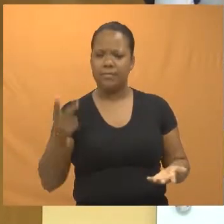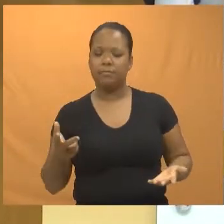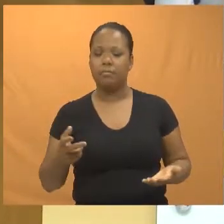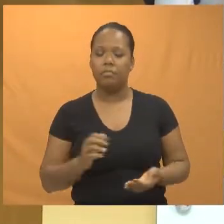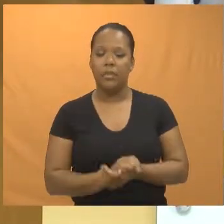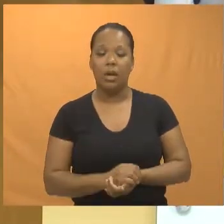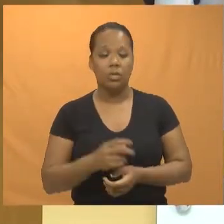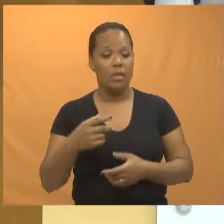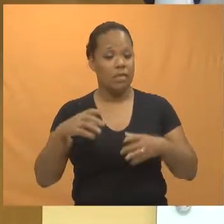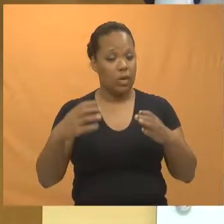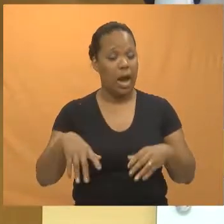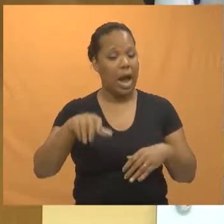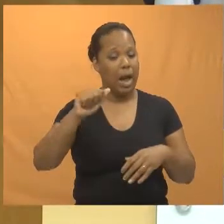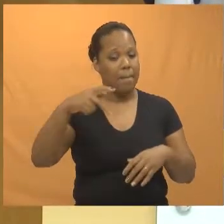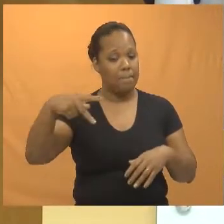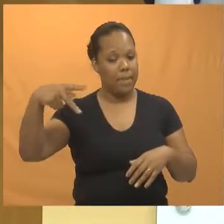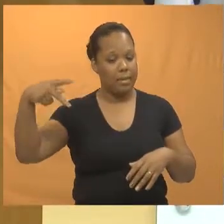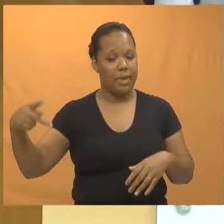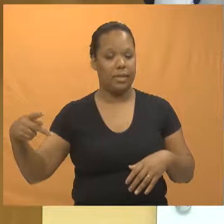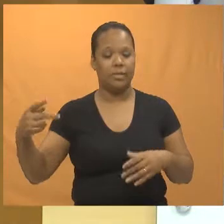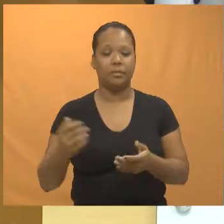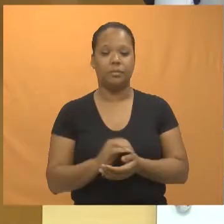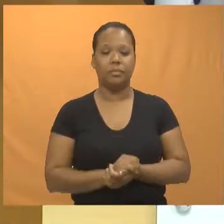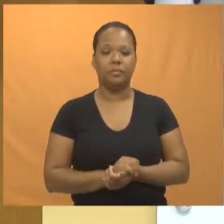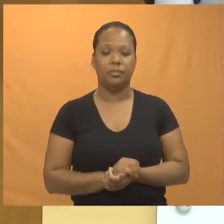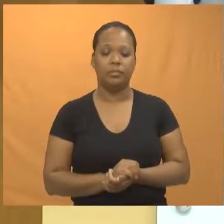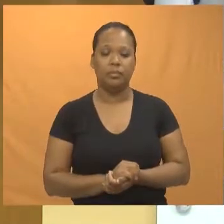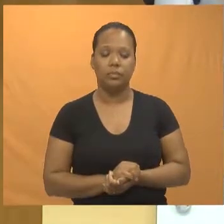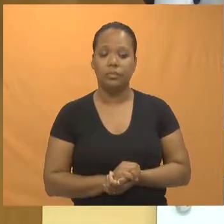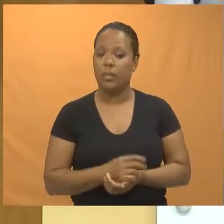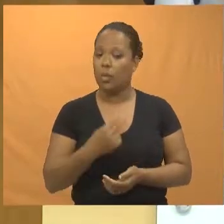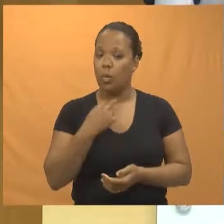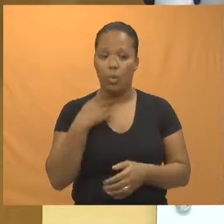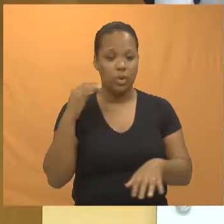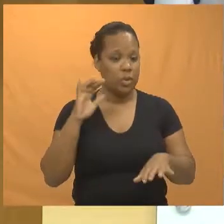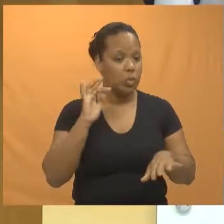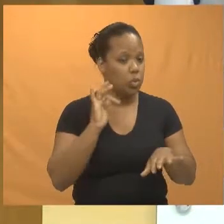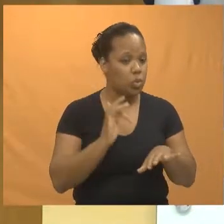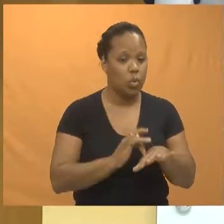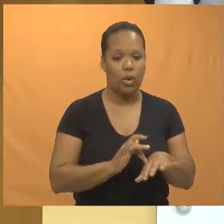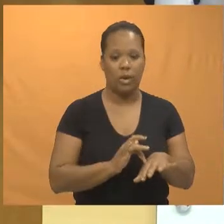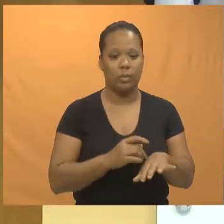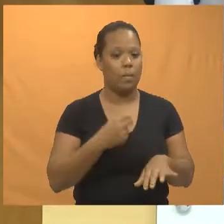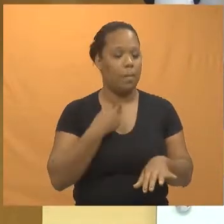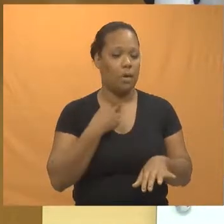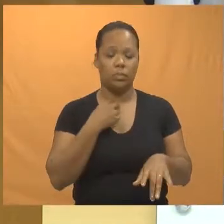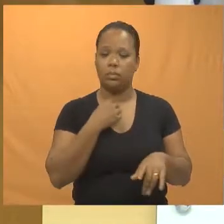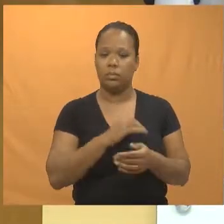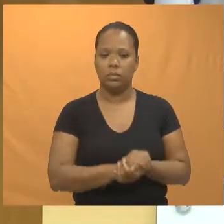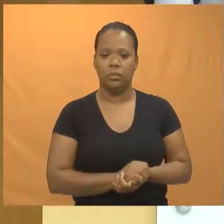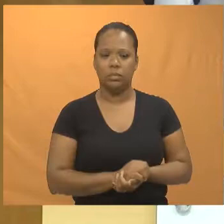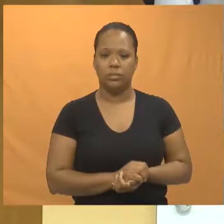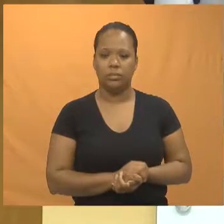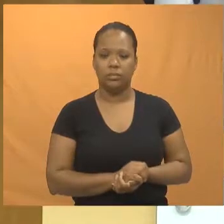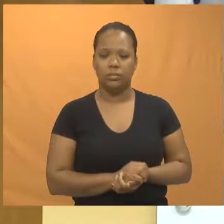áreas de APP, área de preservação permanente, não se pode mexer. Olha para você ver que absurdo. Puxa vida, nós